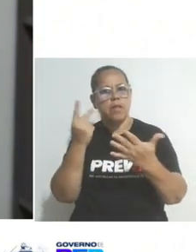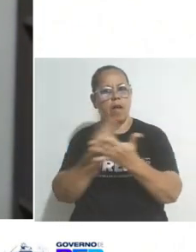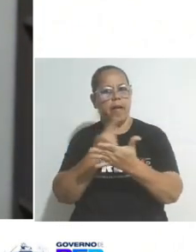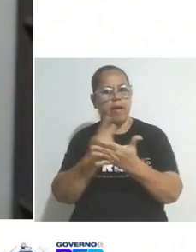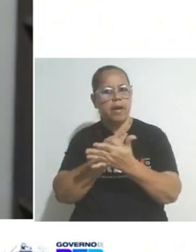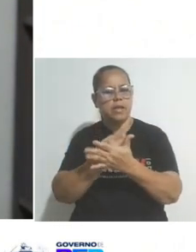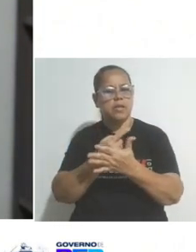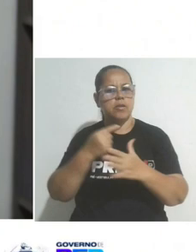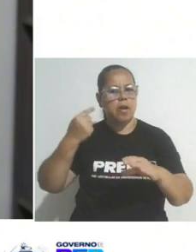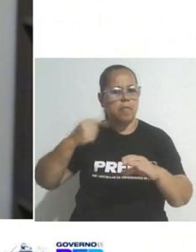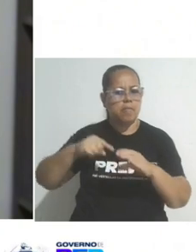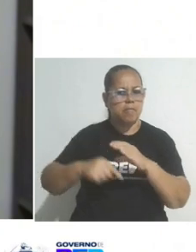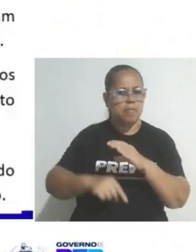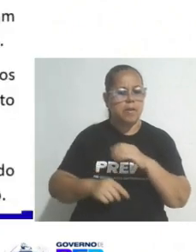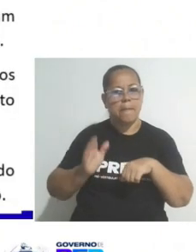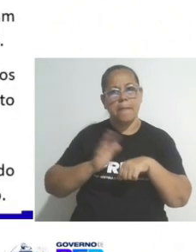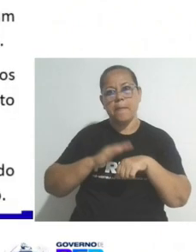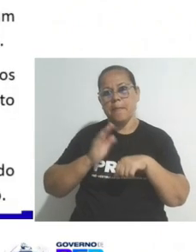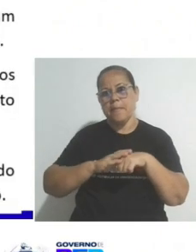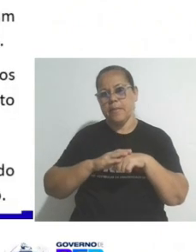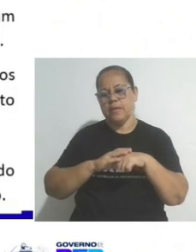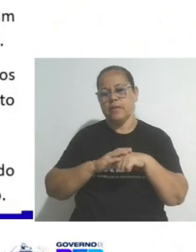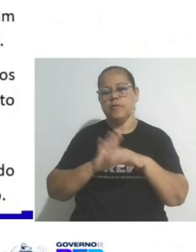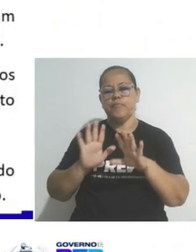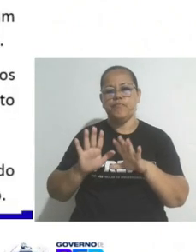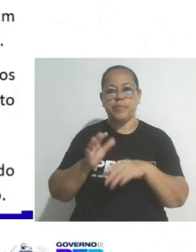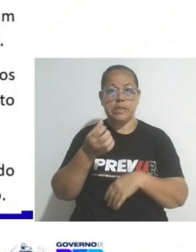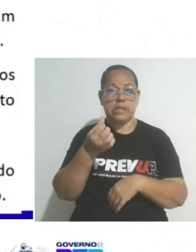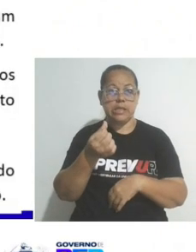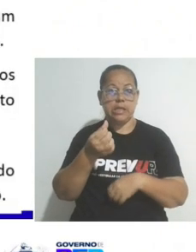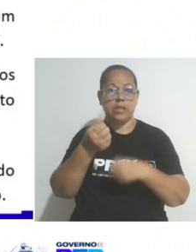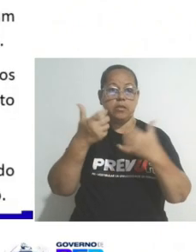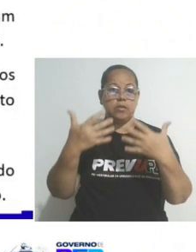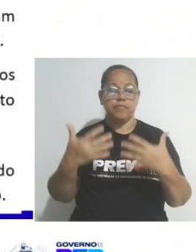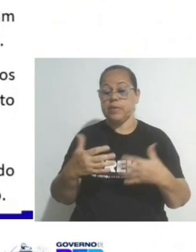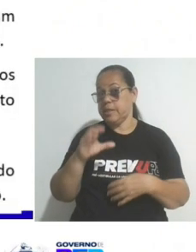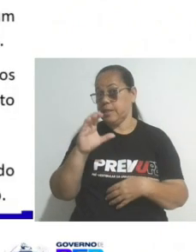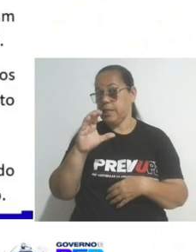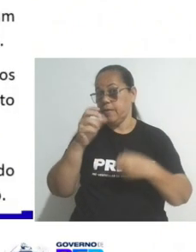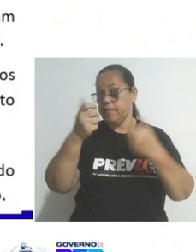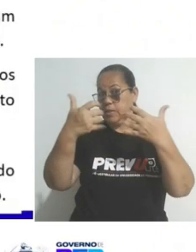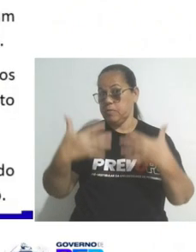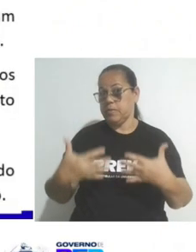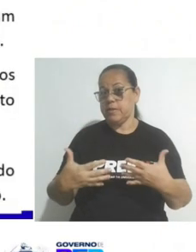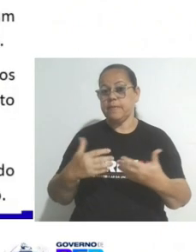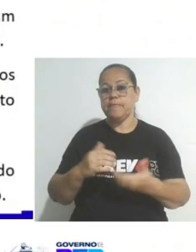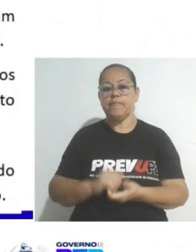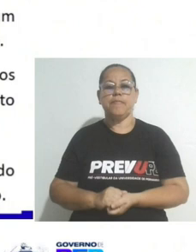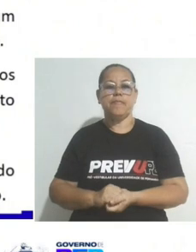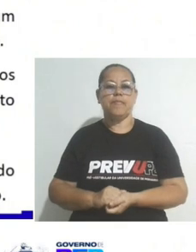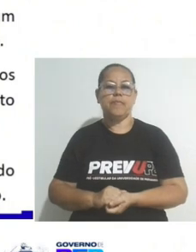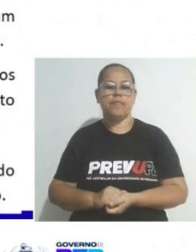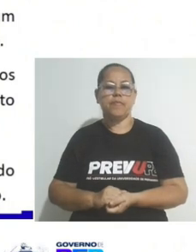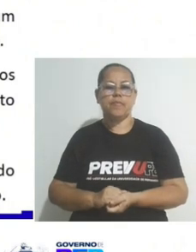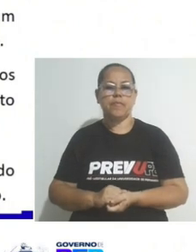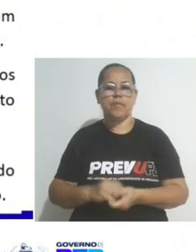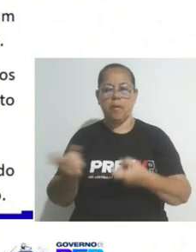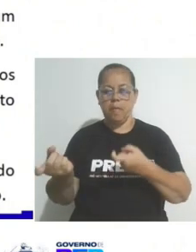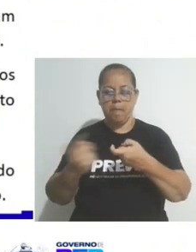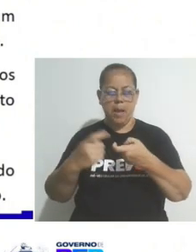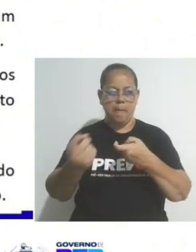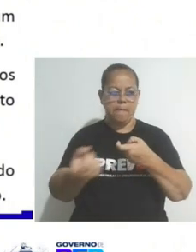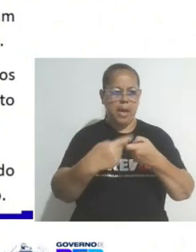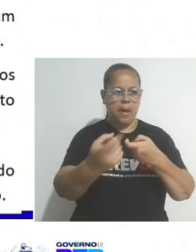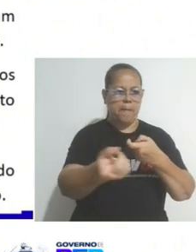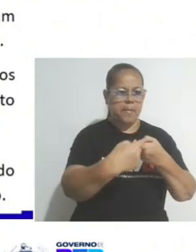aprofundar um pouquinho mais a reflexão o item número 6 vai dizer C vai dizer o seguinte os contatos sociais